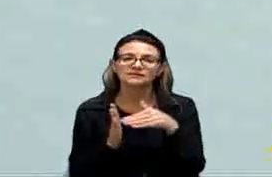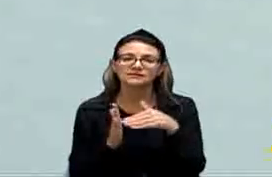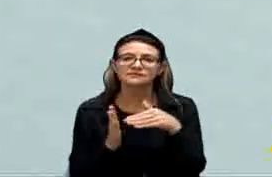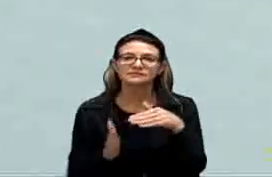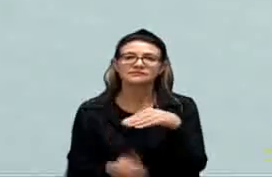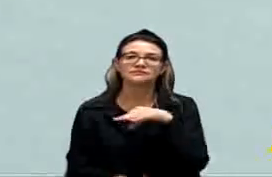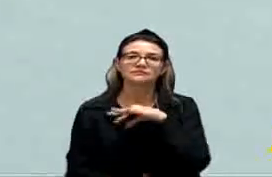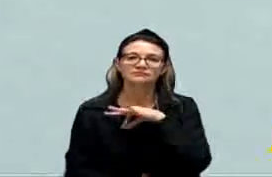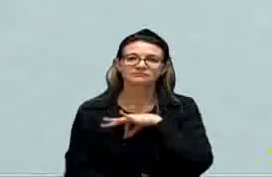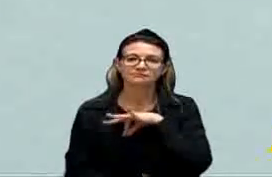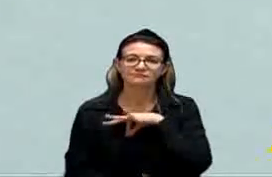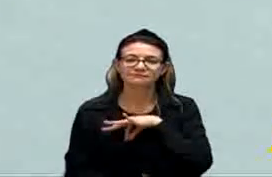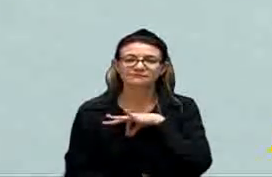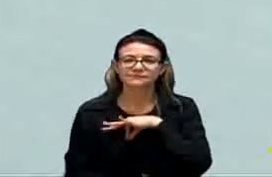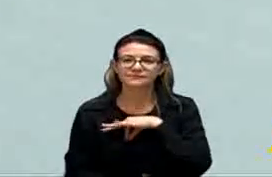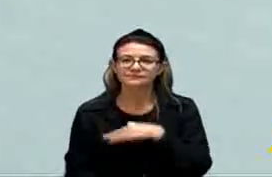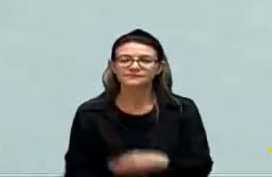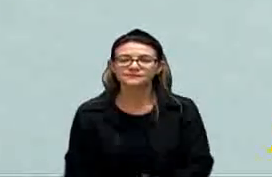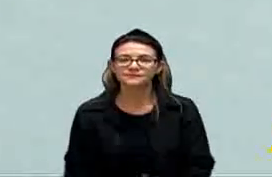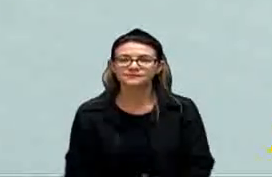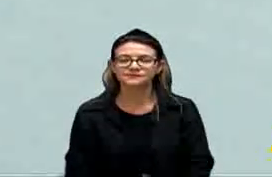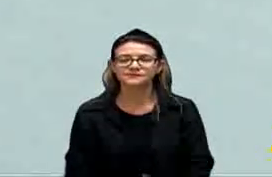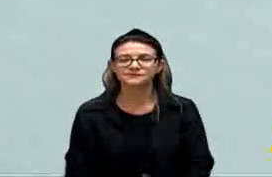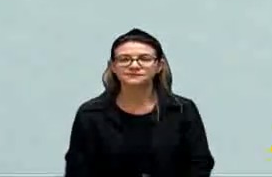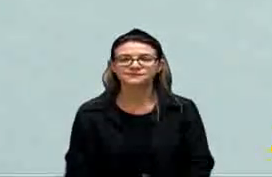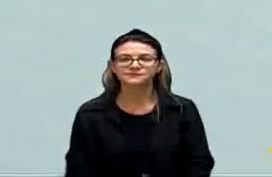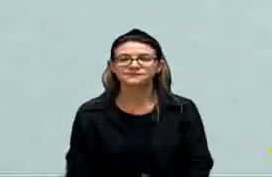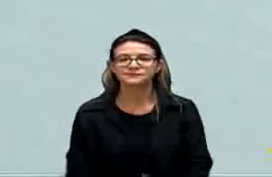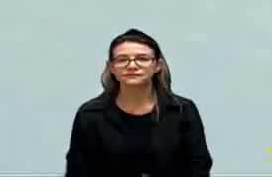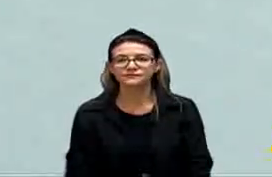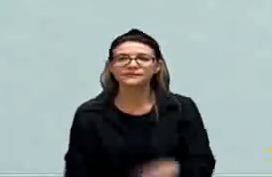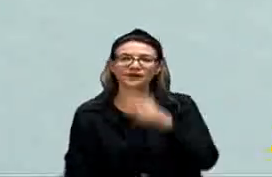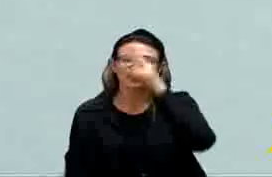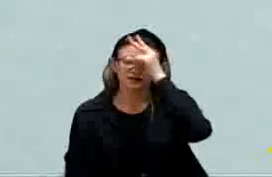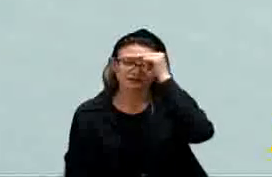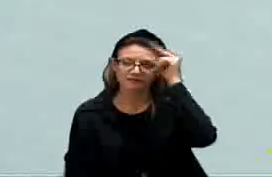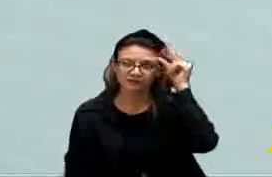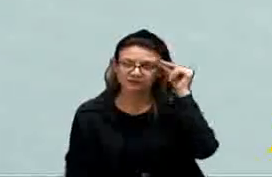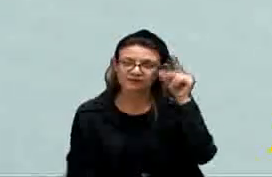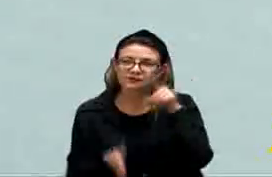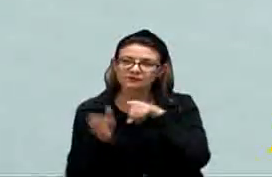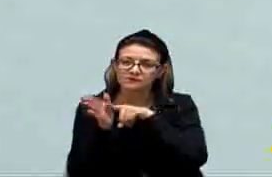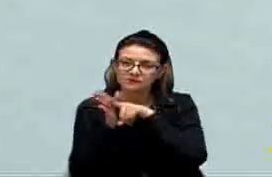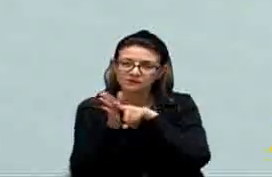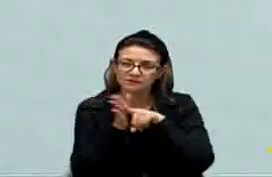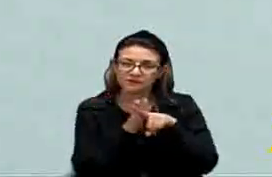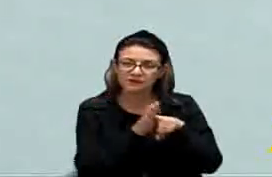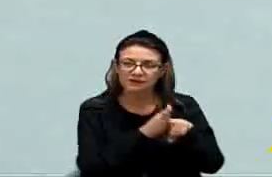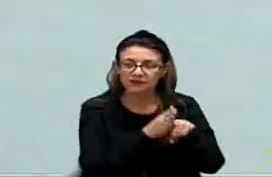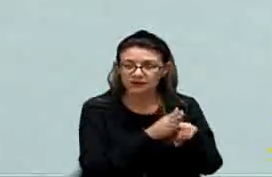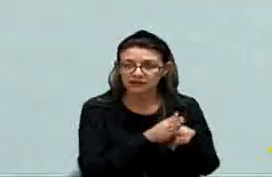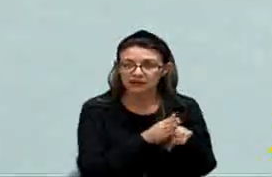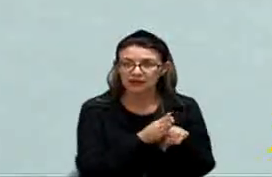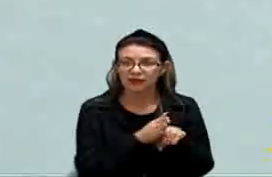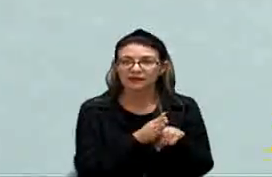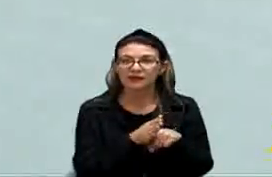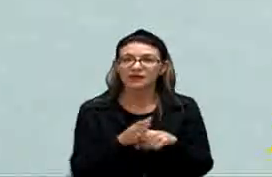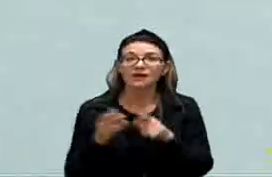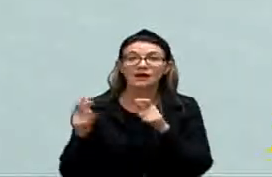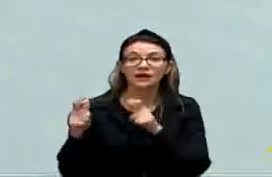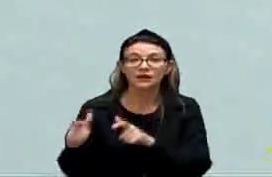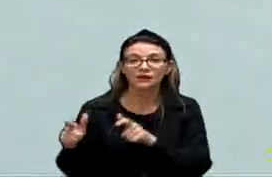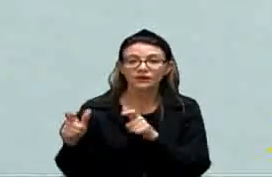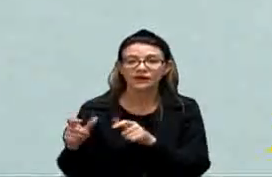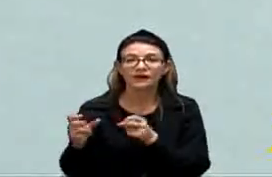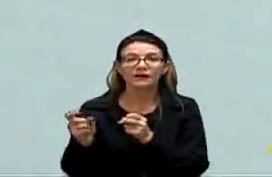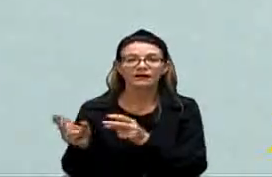e a secretaria de fiscalização da prefeitura a parte da fiscalização fechar esse estabelecimentos multar e